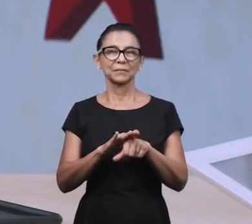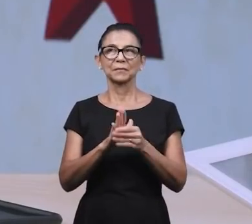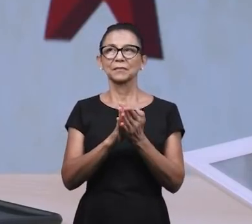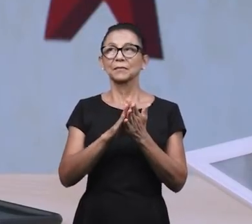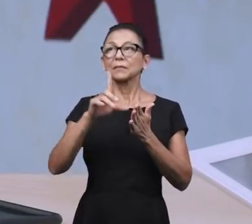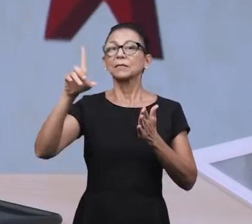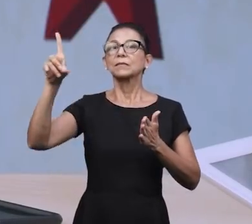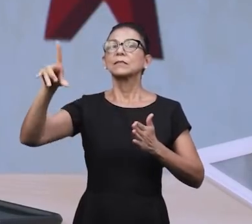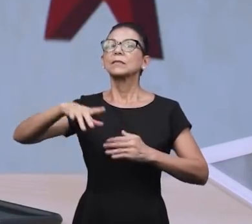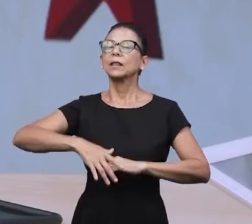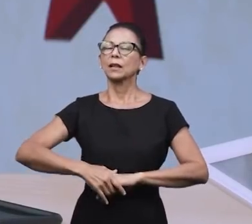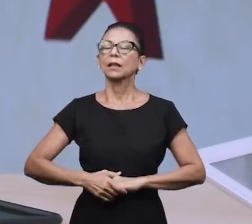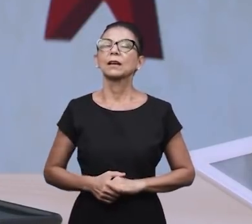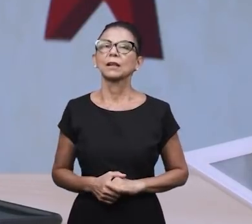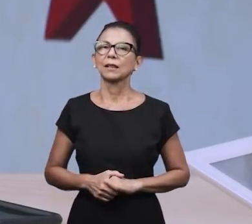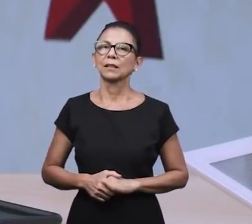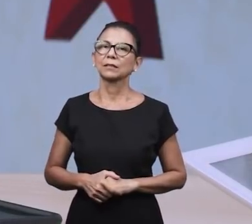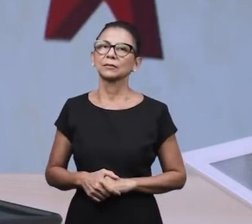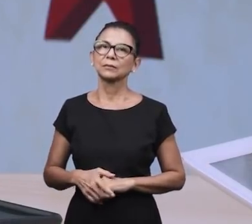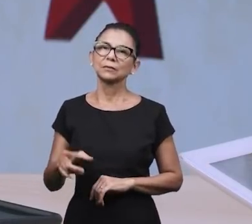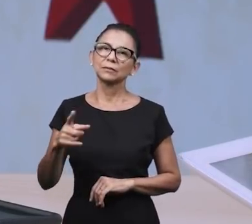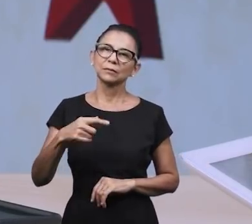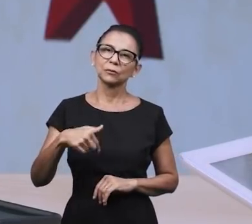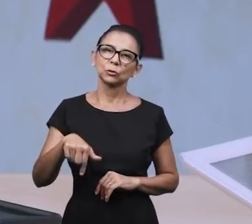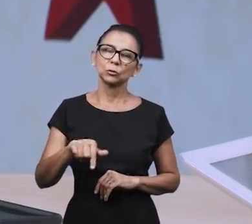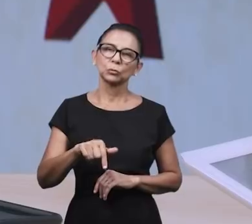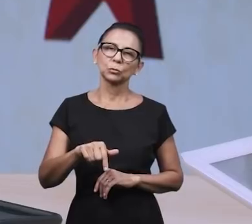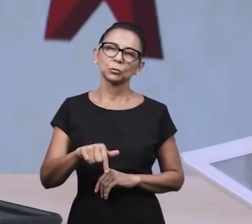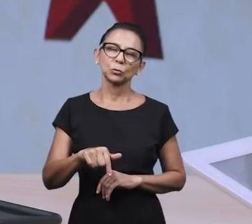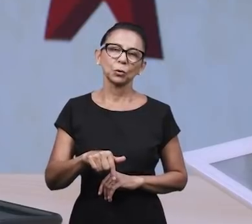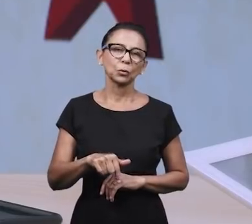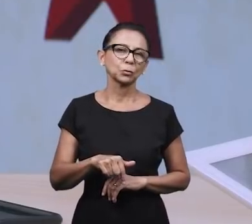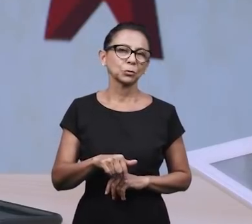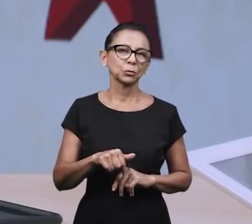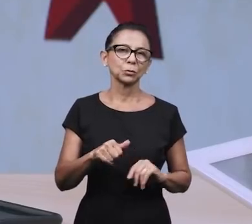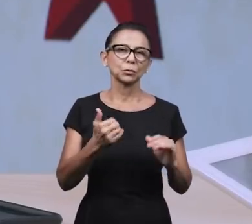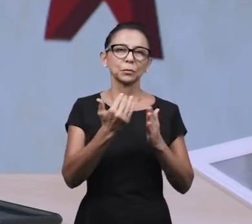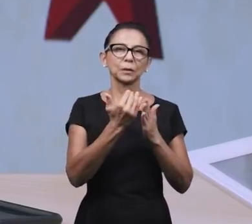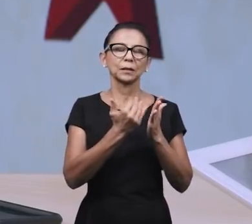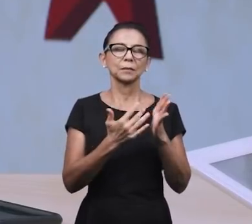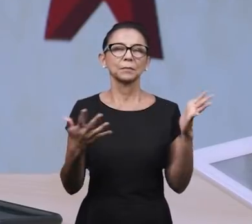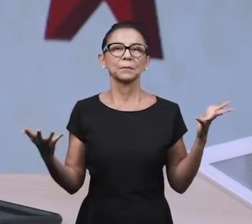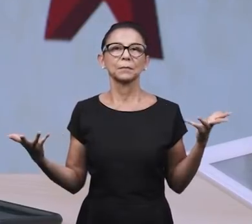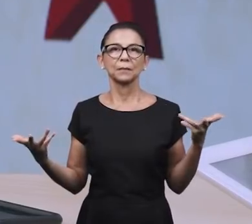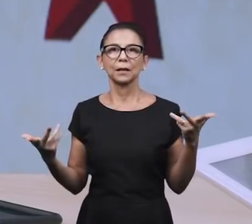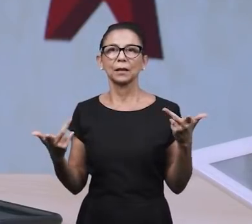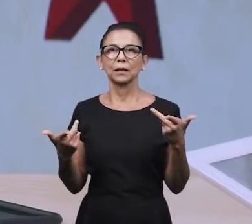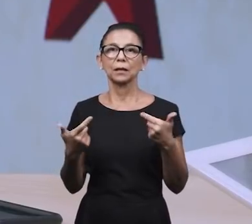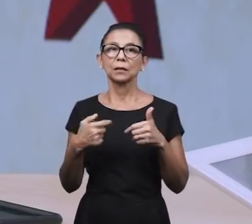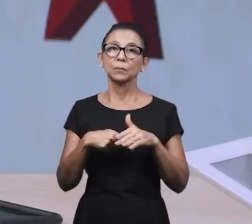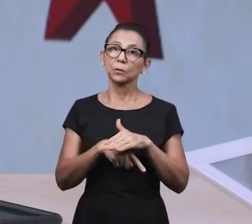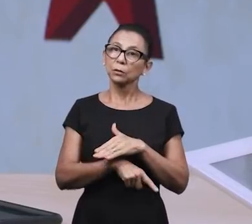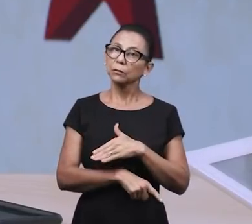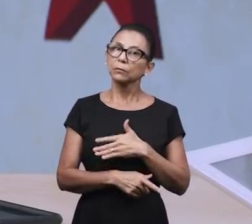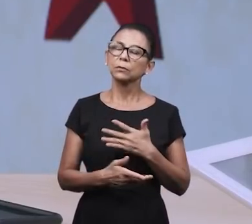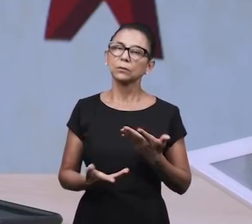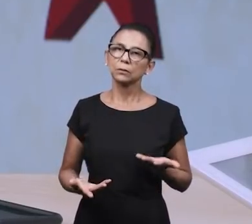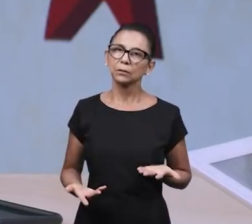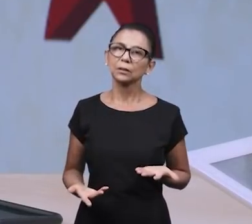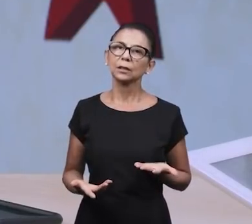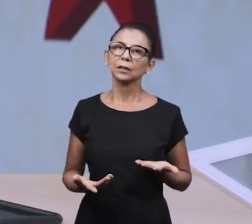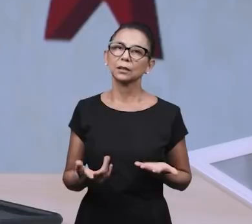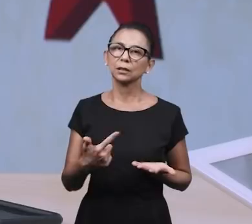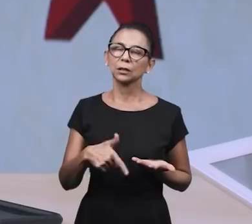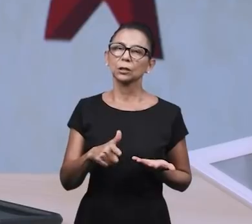uma edição do programa Conversas Bíblicas, assim como todos os outros, de uma riqueza maravilhosa, porque é sobre